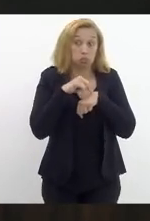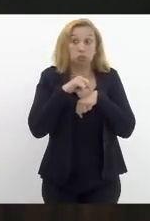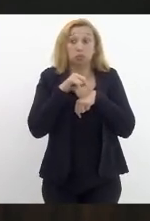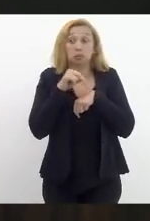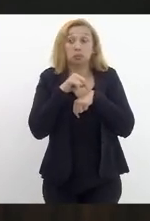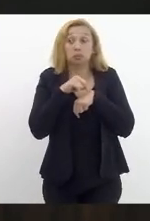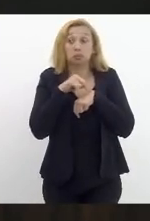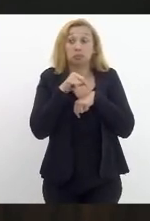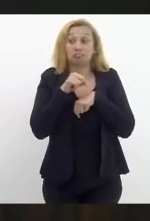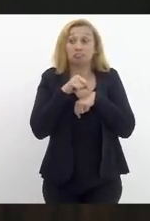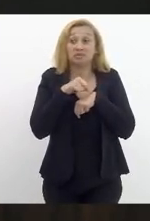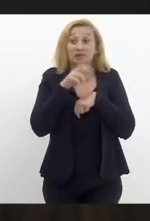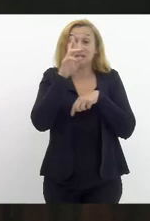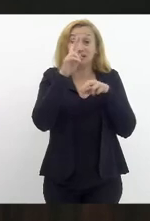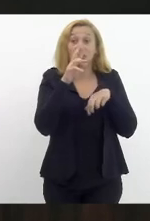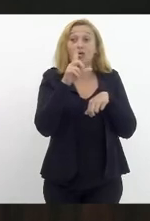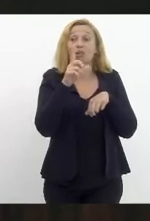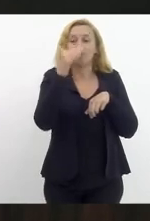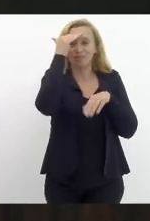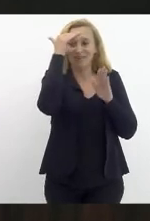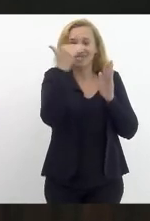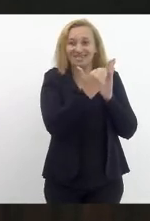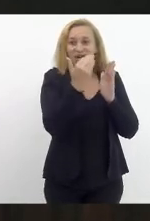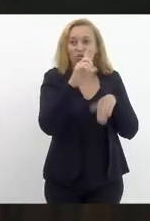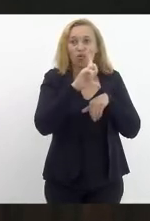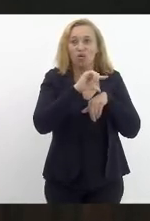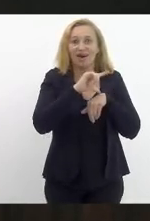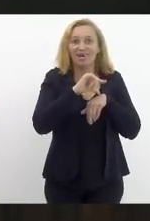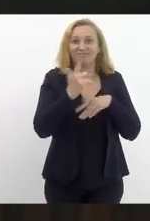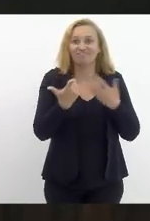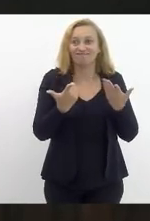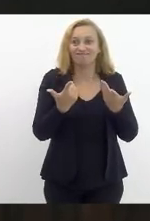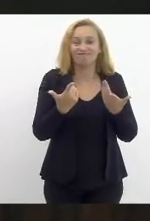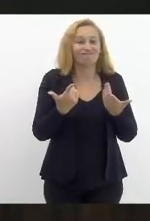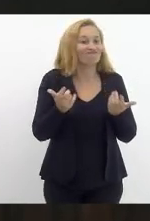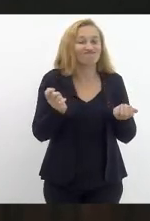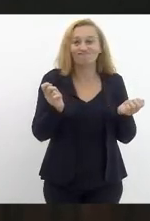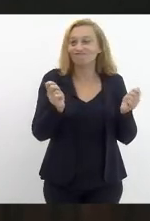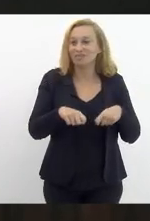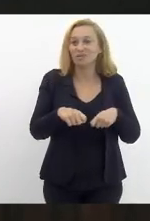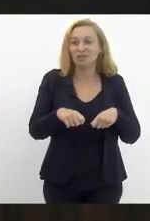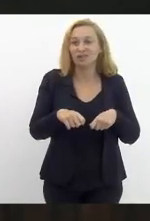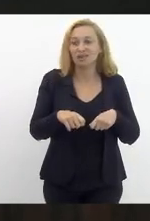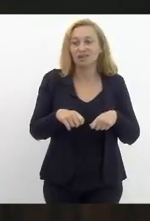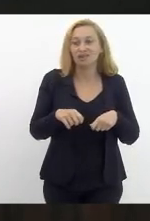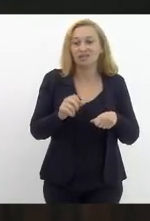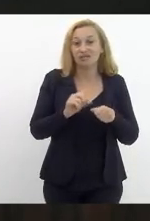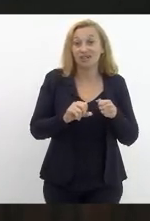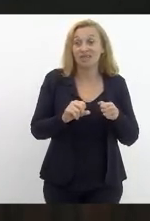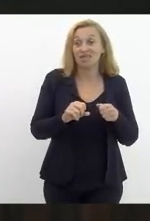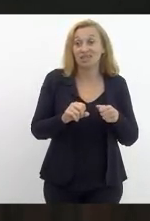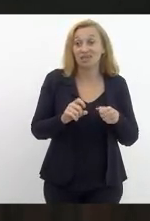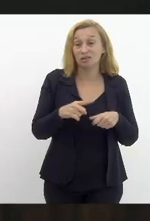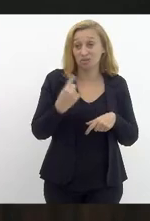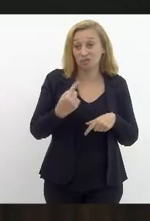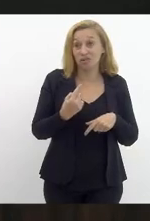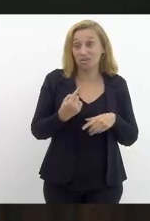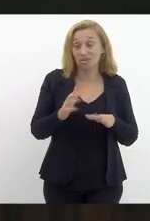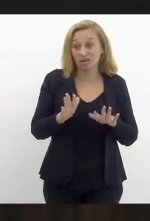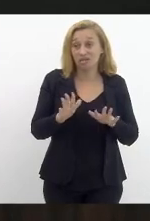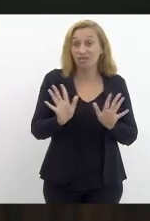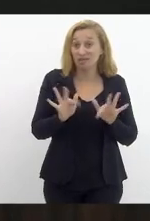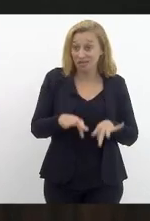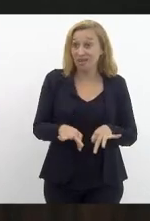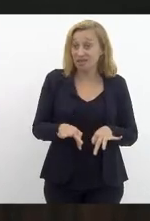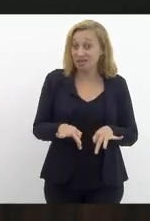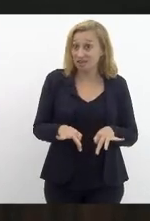que eu tenho realmente que terminar aqui. E aí nós não vamos ter mais a possibilidade de fazer o que nós estamos fazendo. Eu acho que isso aqui vai encerrar,